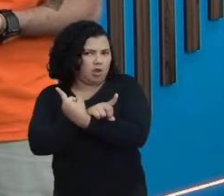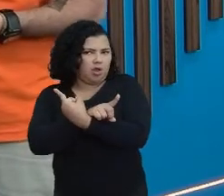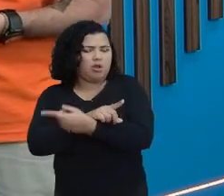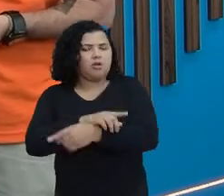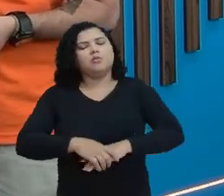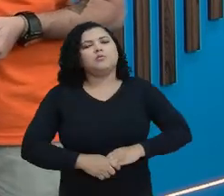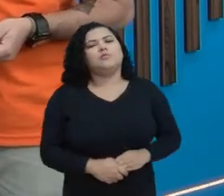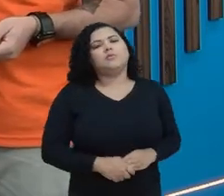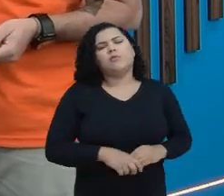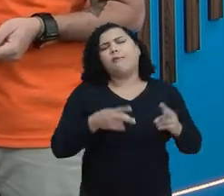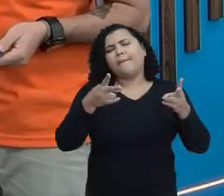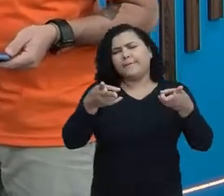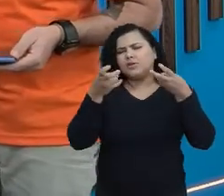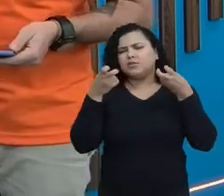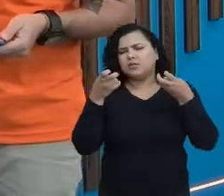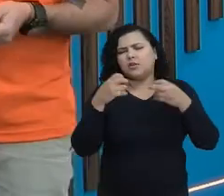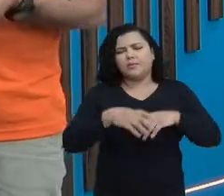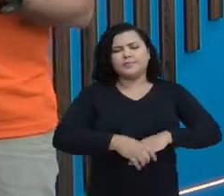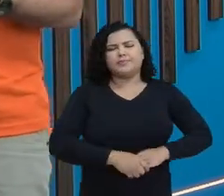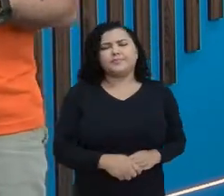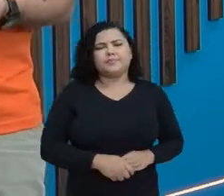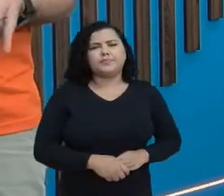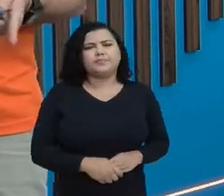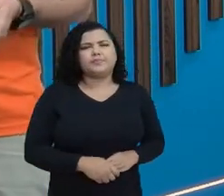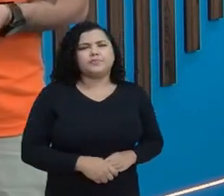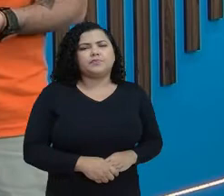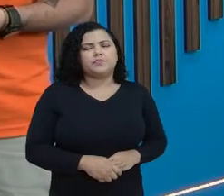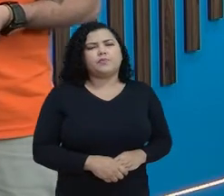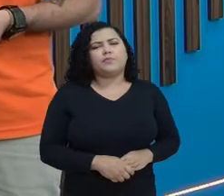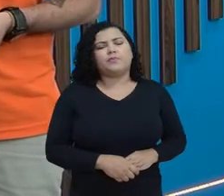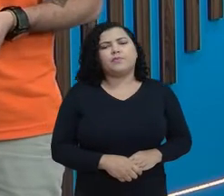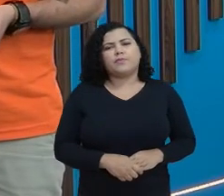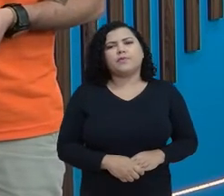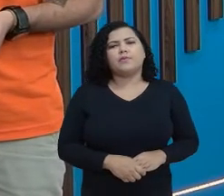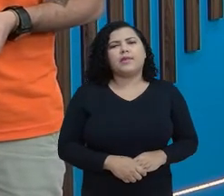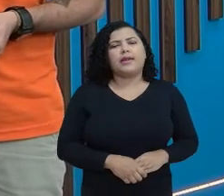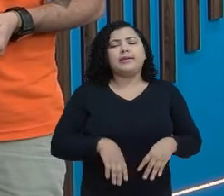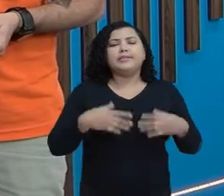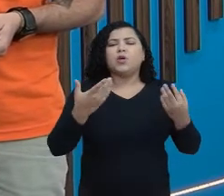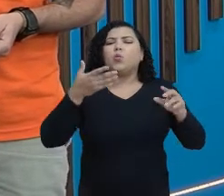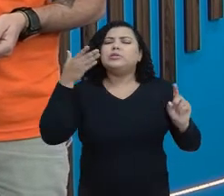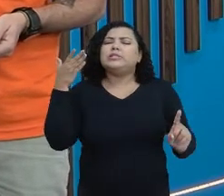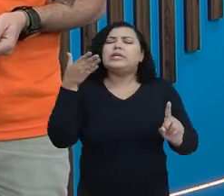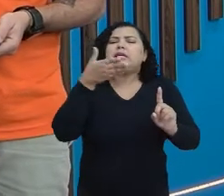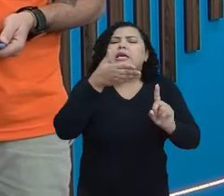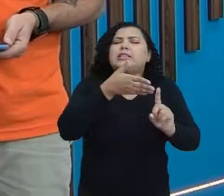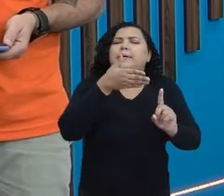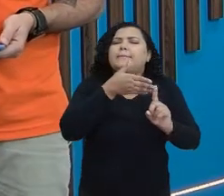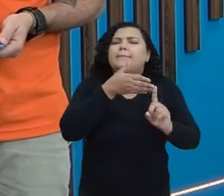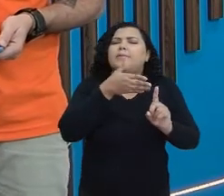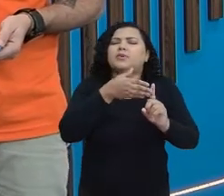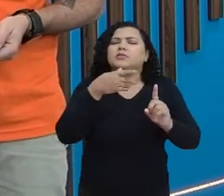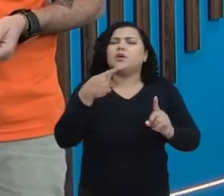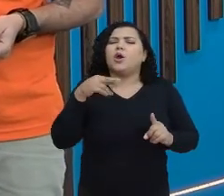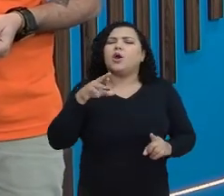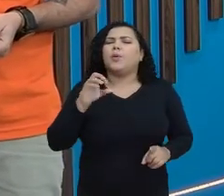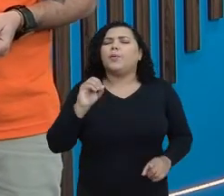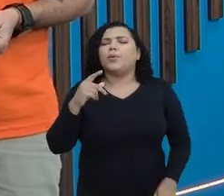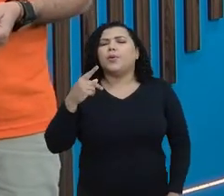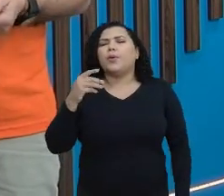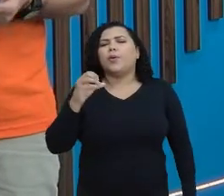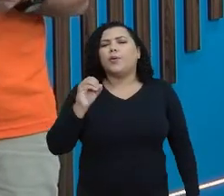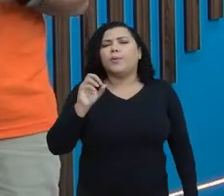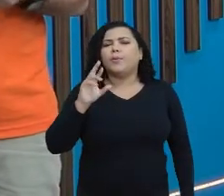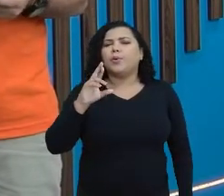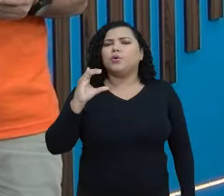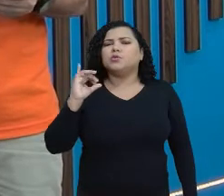proporcional. Então vamos perceber o seguinte, essas grandezas, elas sendo diretamente proporcional, estou me referindo uma com relação à outra, o